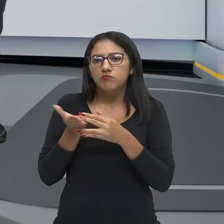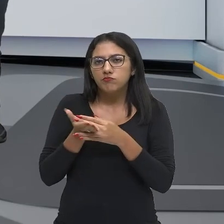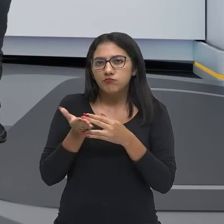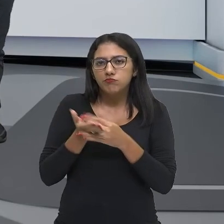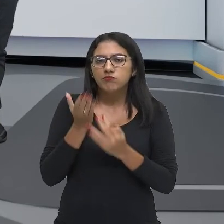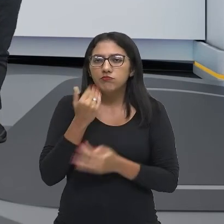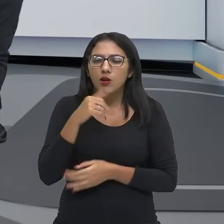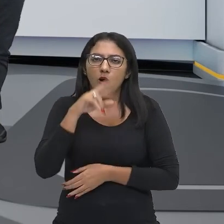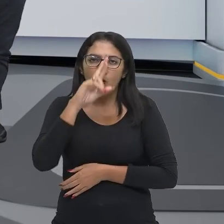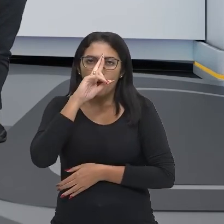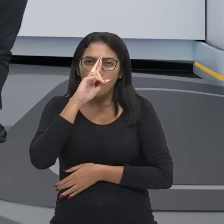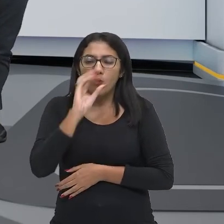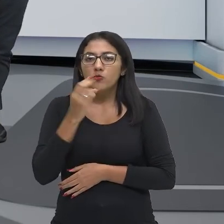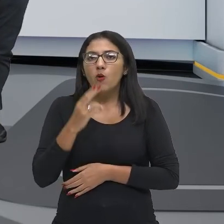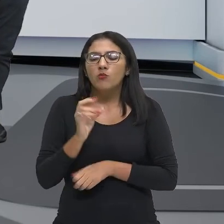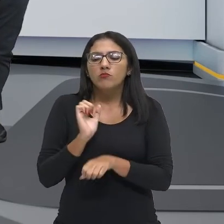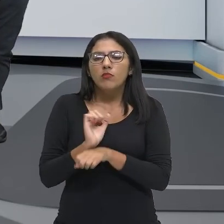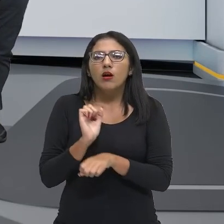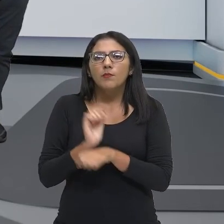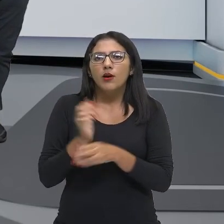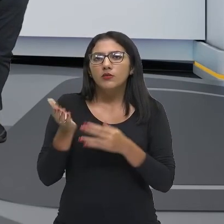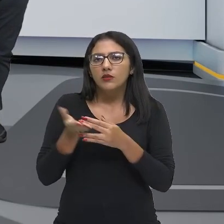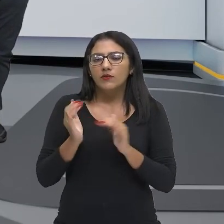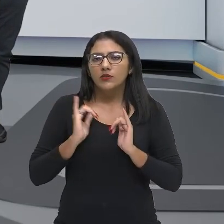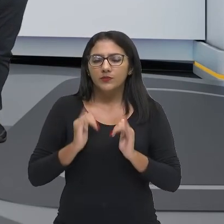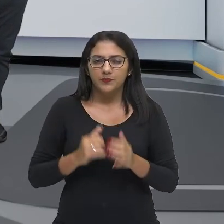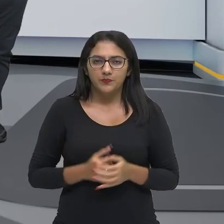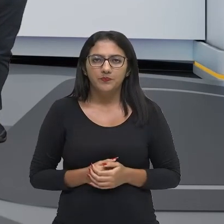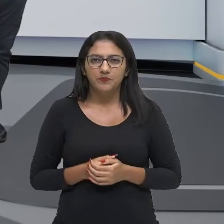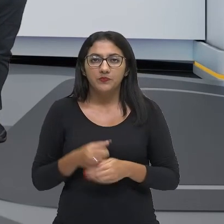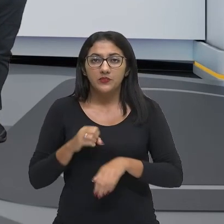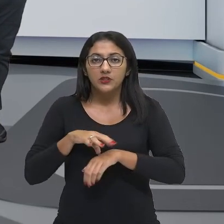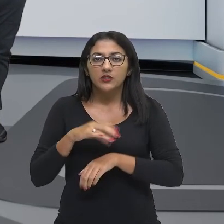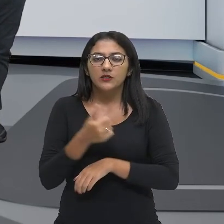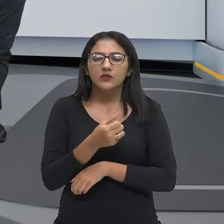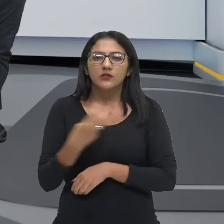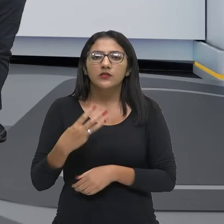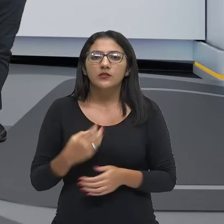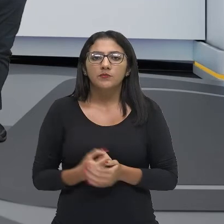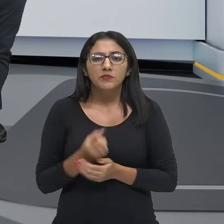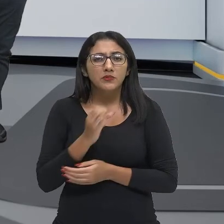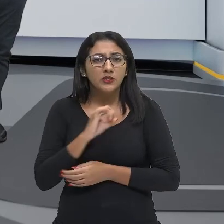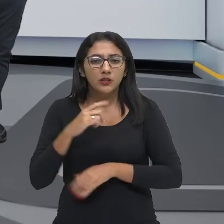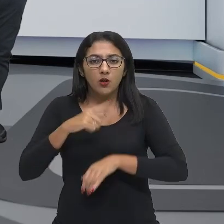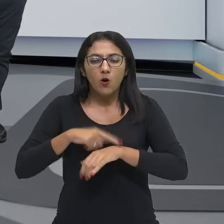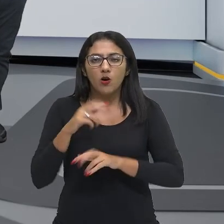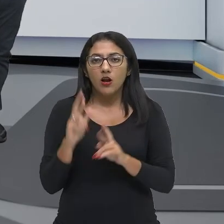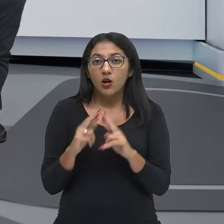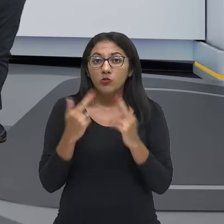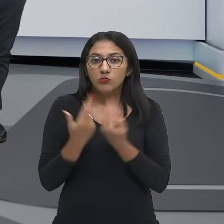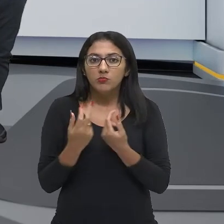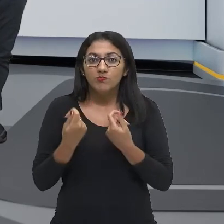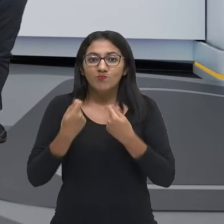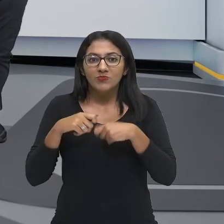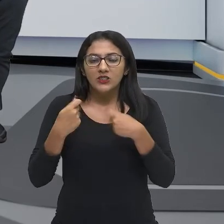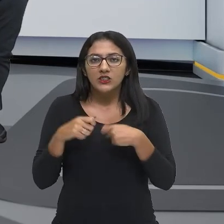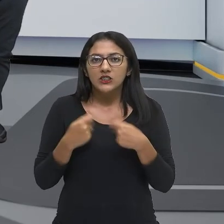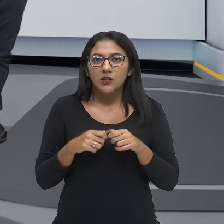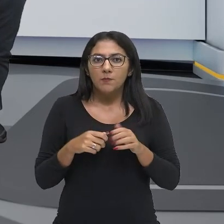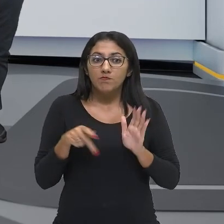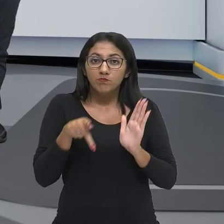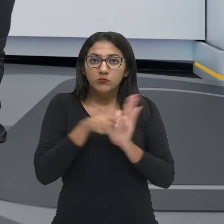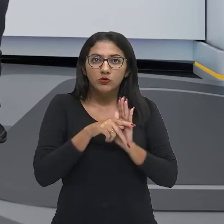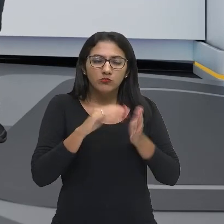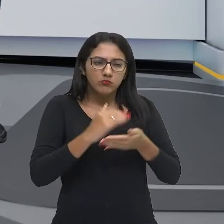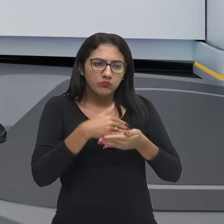almoço ou na pausa de descanso. Dica 13. Se durante uma reunião você precisar usar o próprio computador,